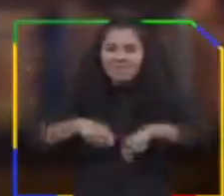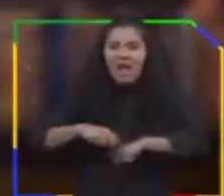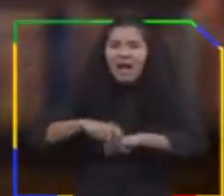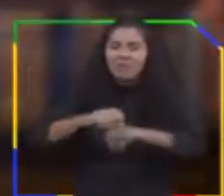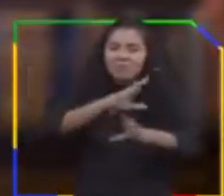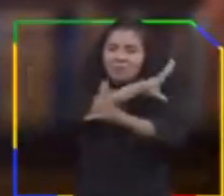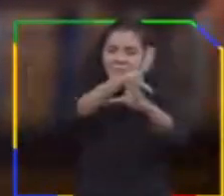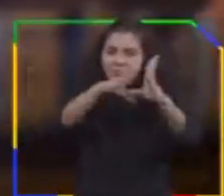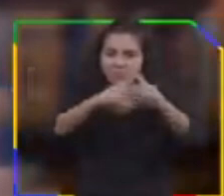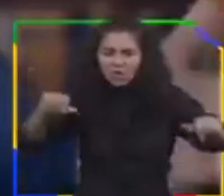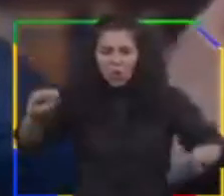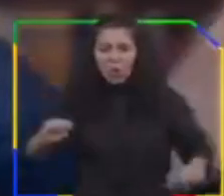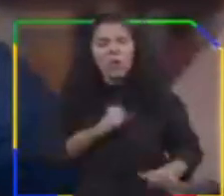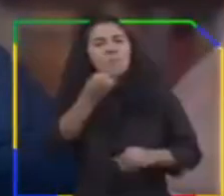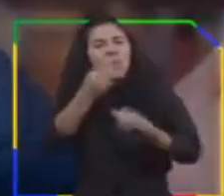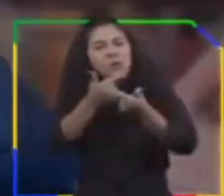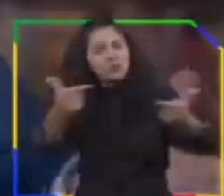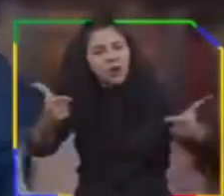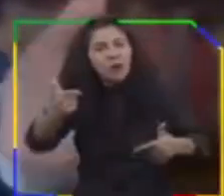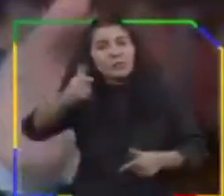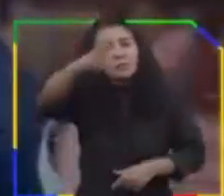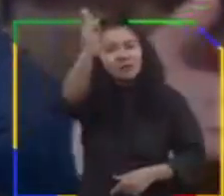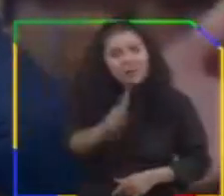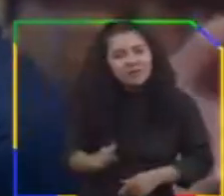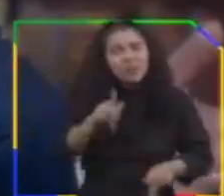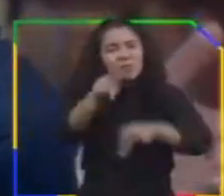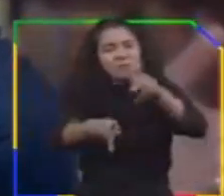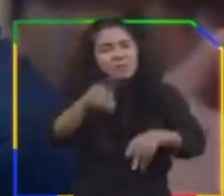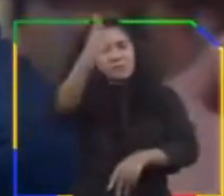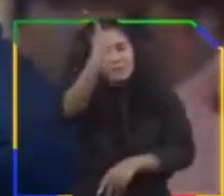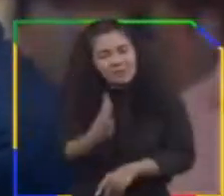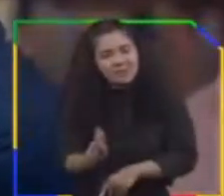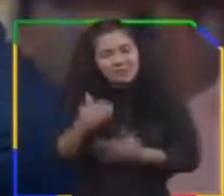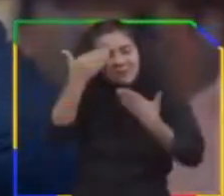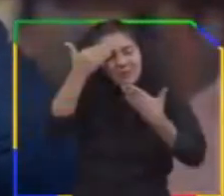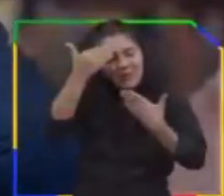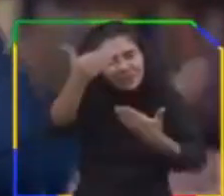capazes de vencer o ódio. Boa sorte ao Brasil e ao povo brasileiro. Muito obrigado.